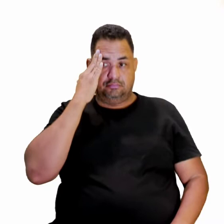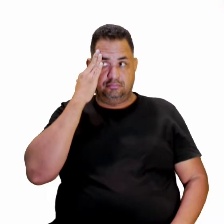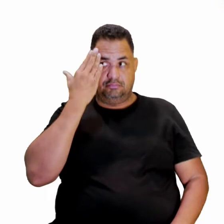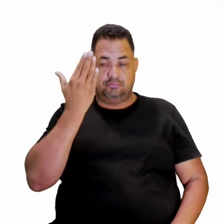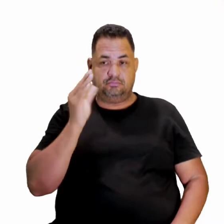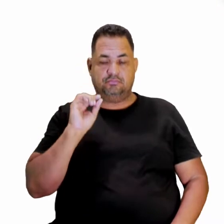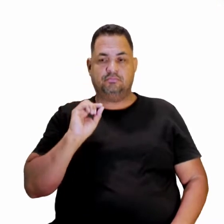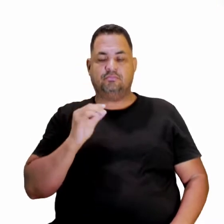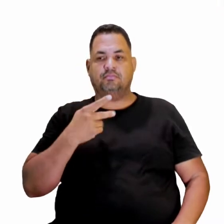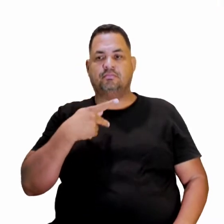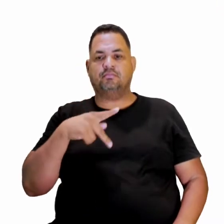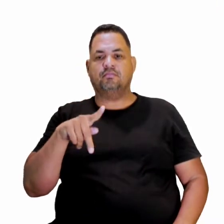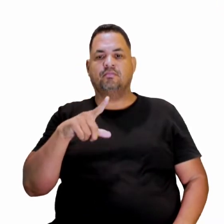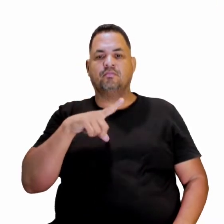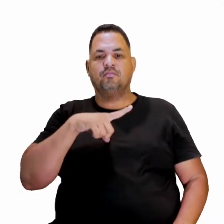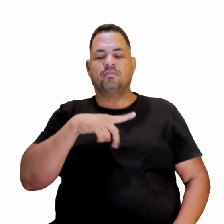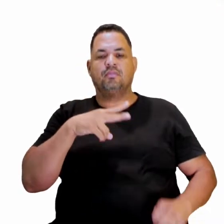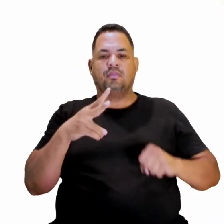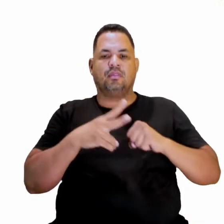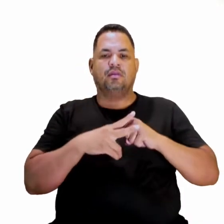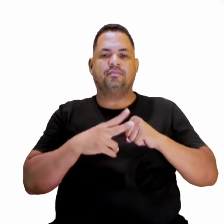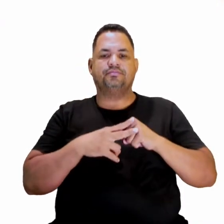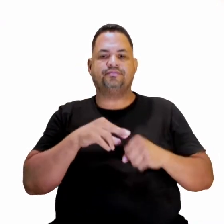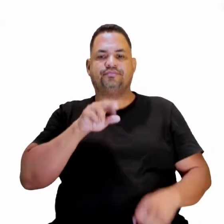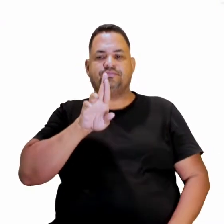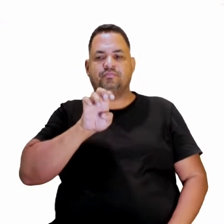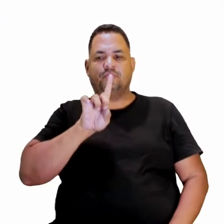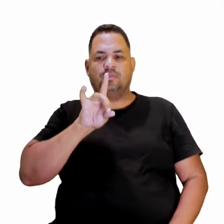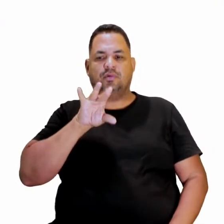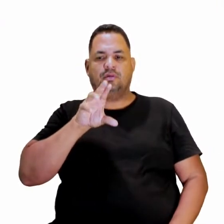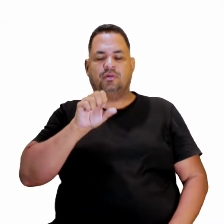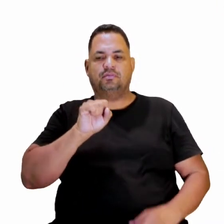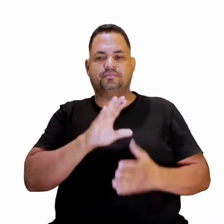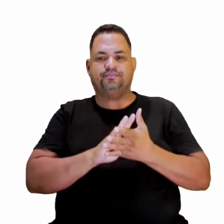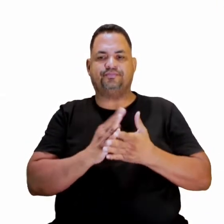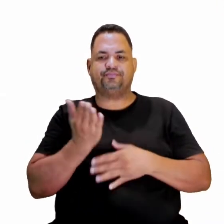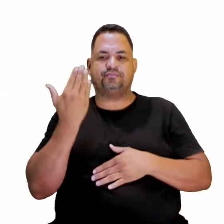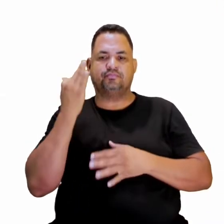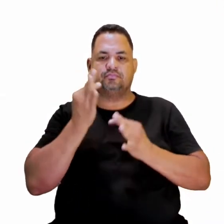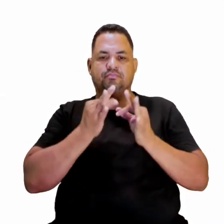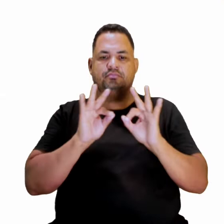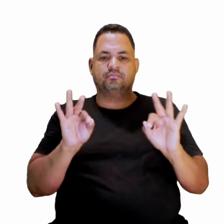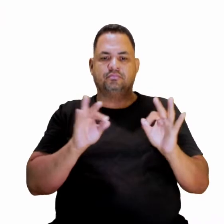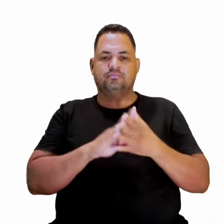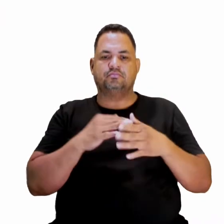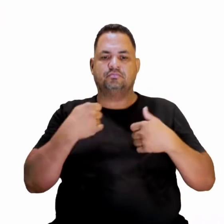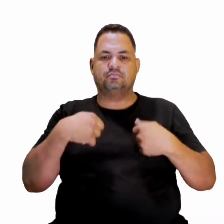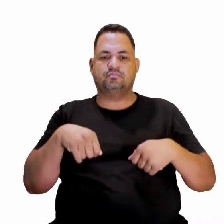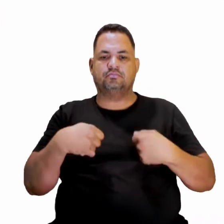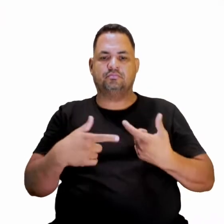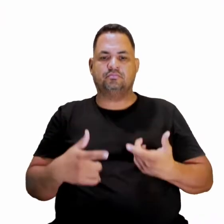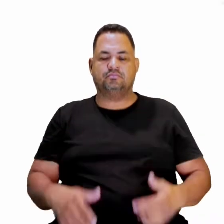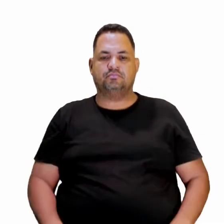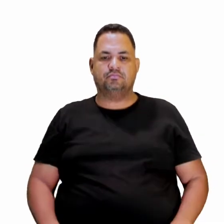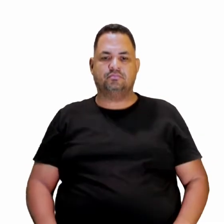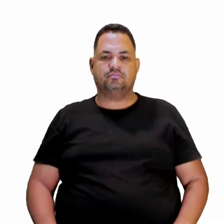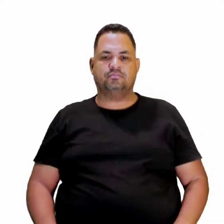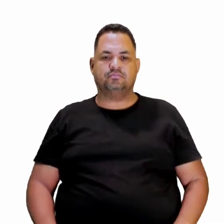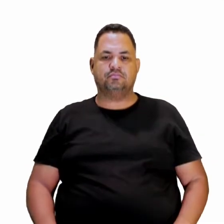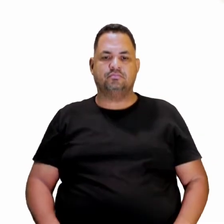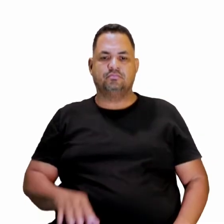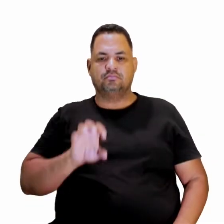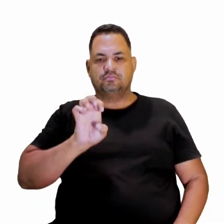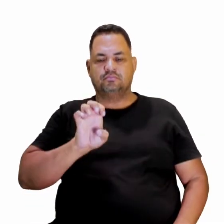que para verbos regulares do passado simples, você vai precisar do